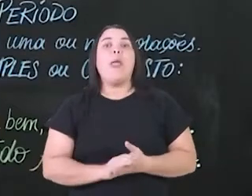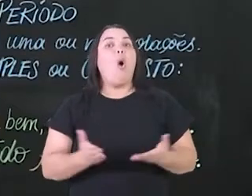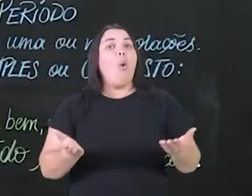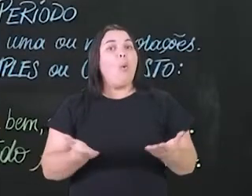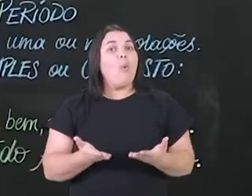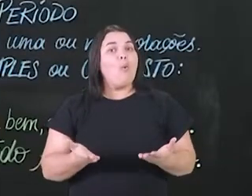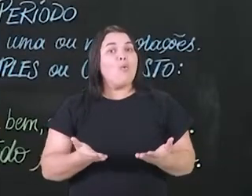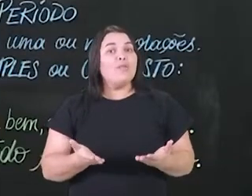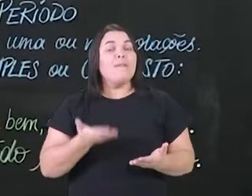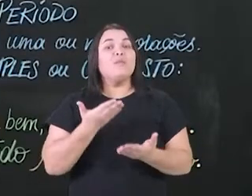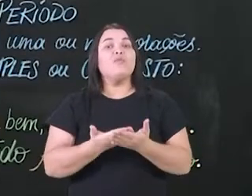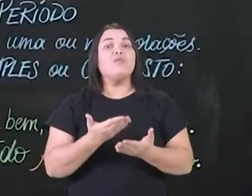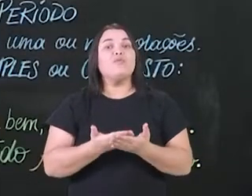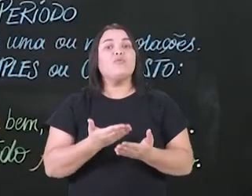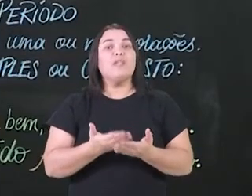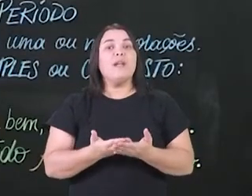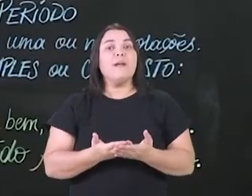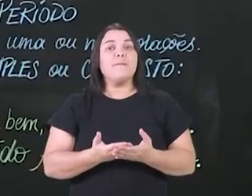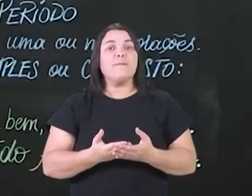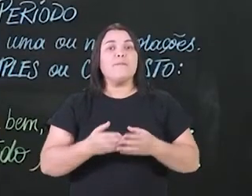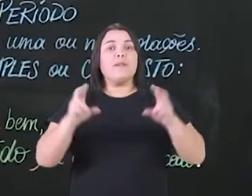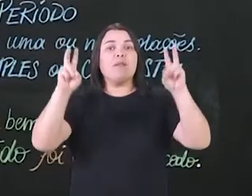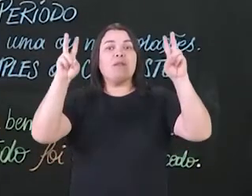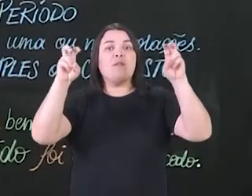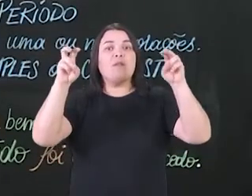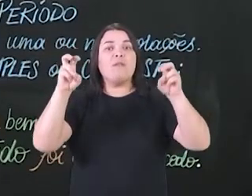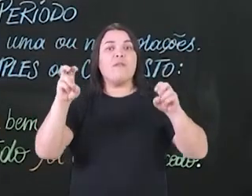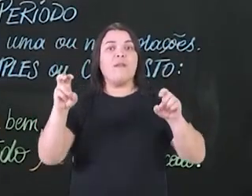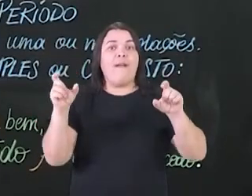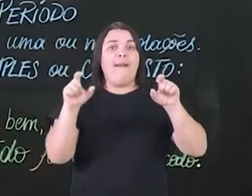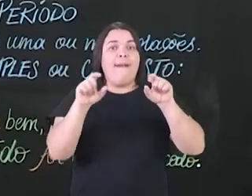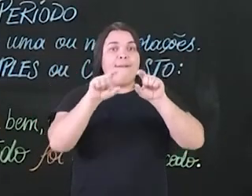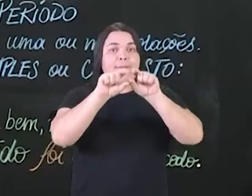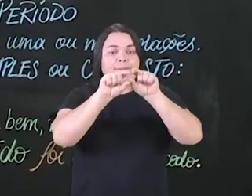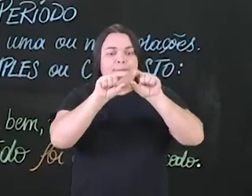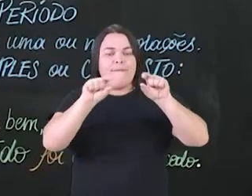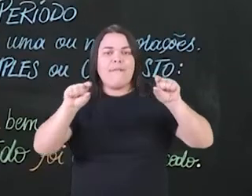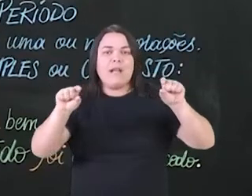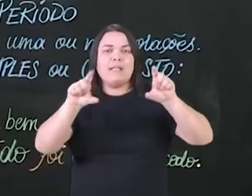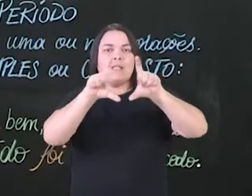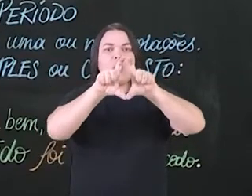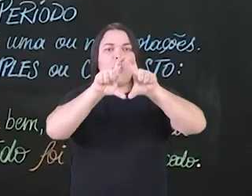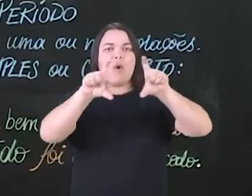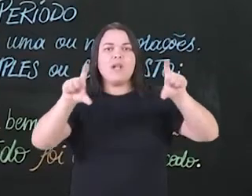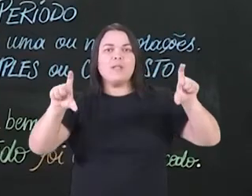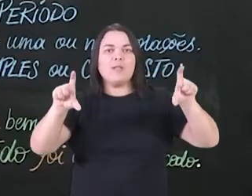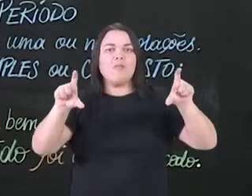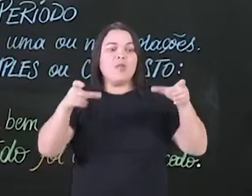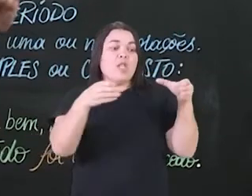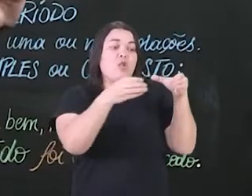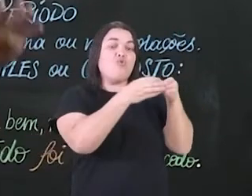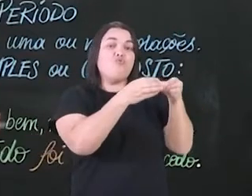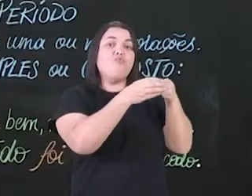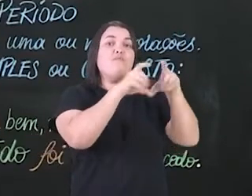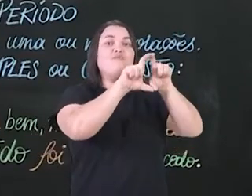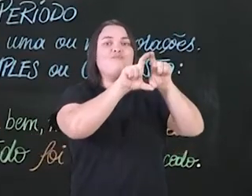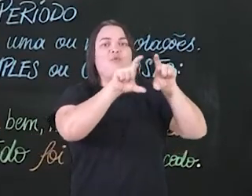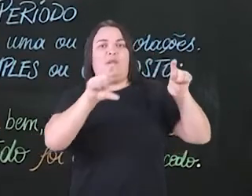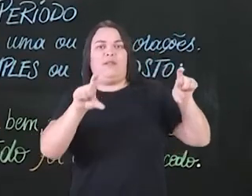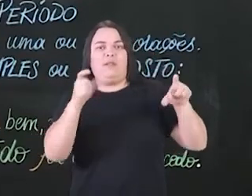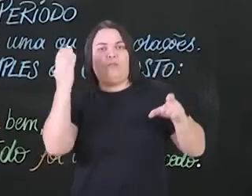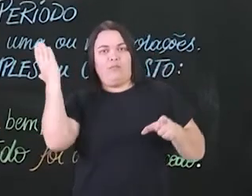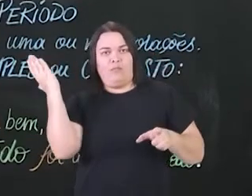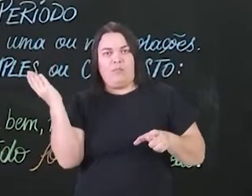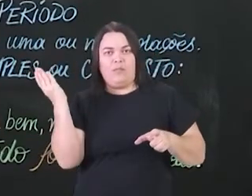bem? Na aula de hoje a gente vai estudar frase, oração e período. Bom, é importante que a gente